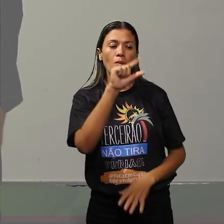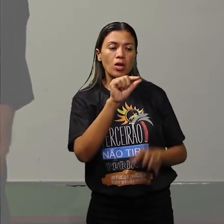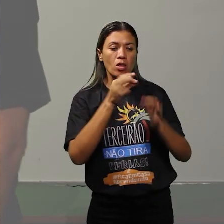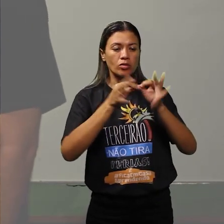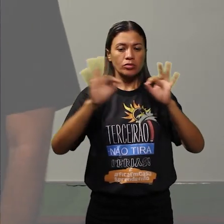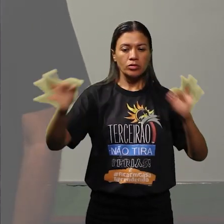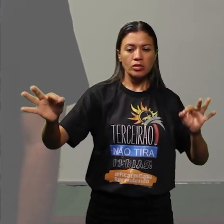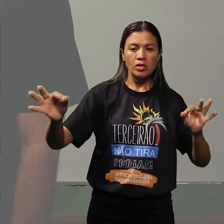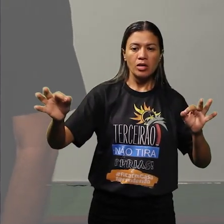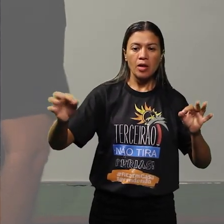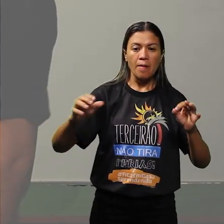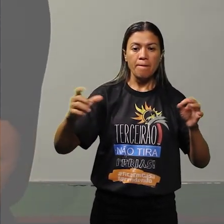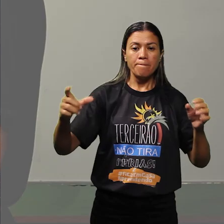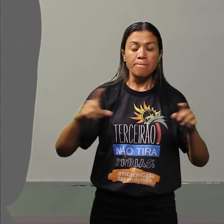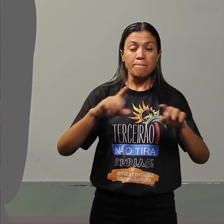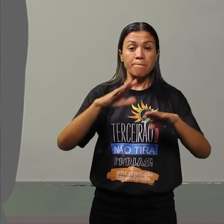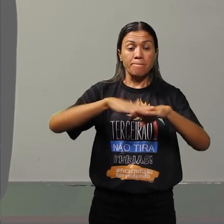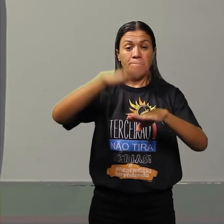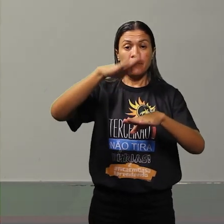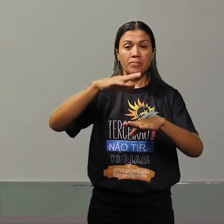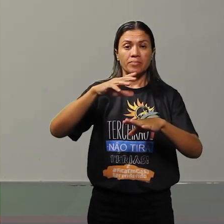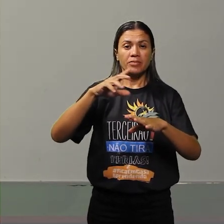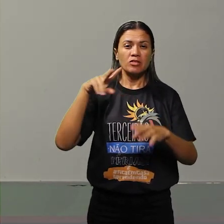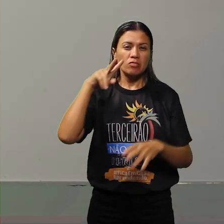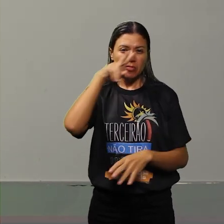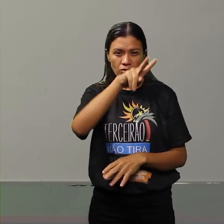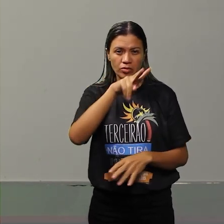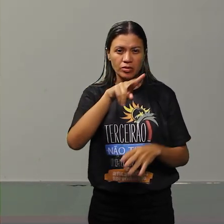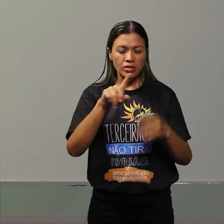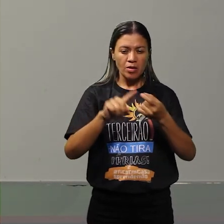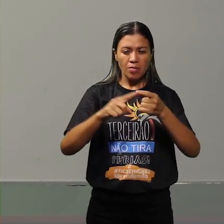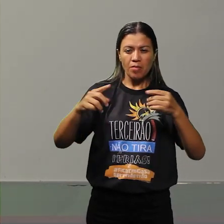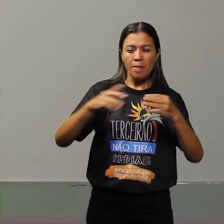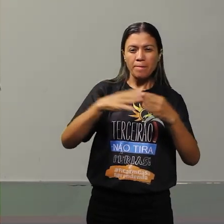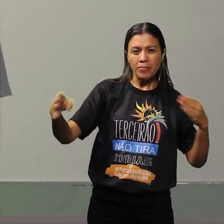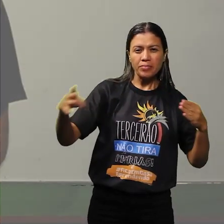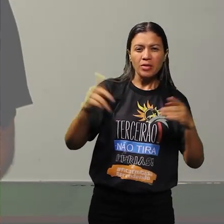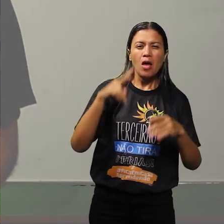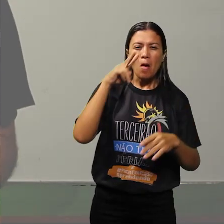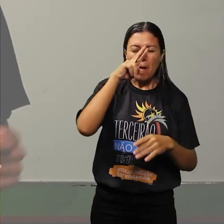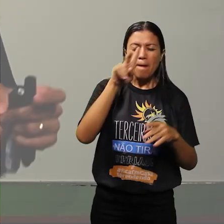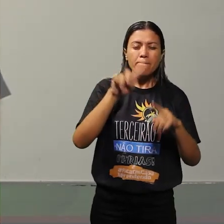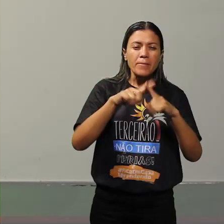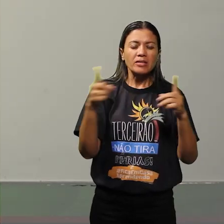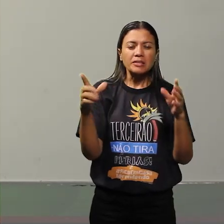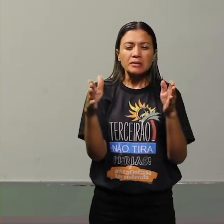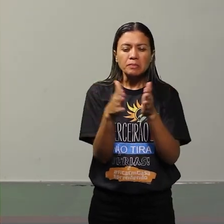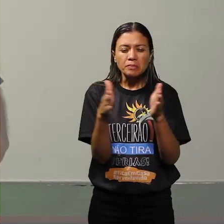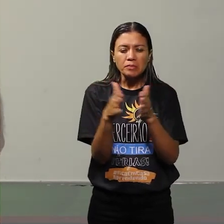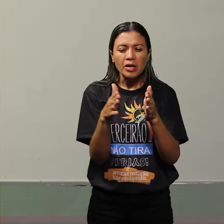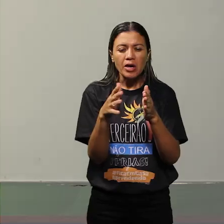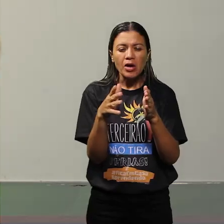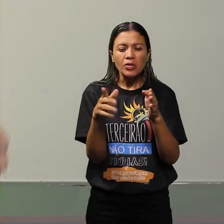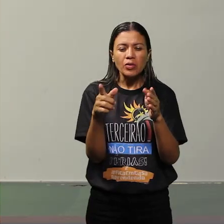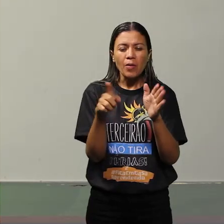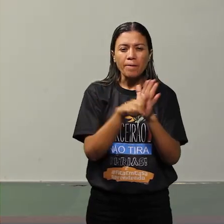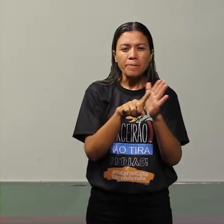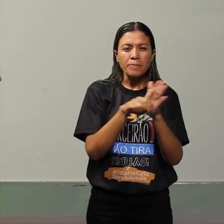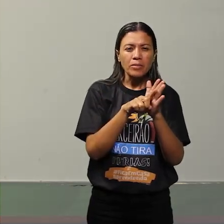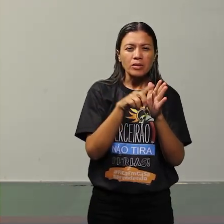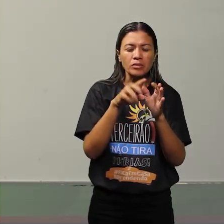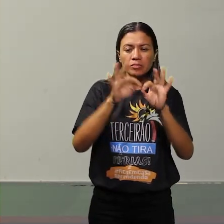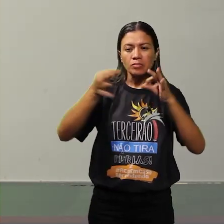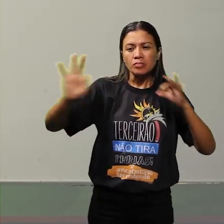distância, maior intensidade. Quando você tem maior distância, você tem menor intensidade. Ou seja, quem está mais próximo, menor distância, recebe um som com maior